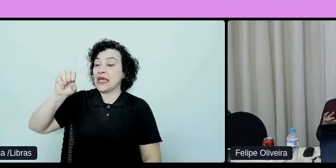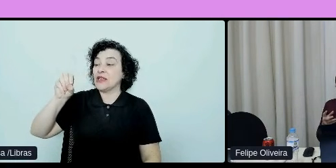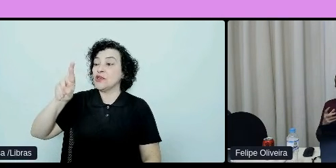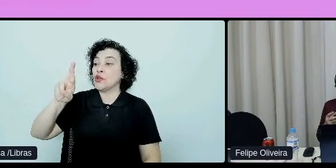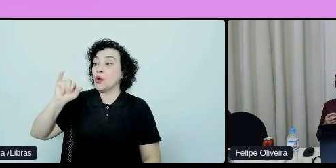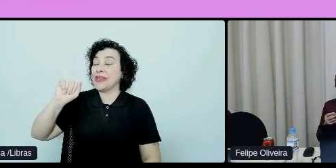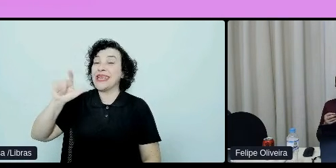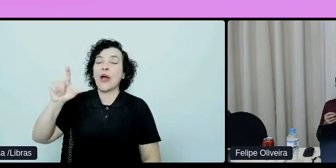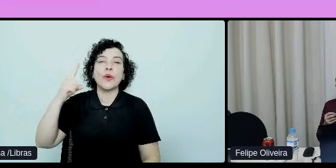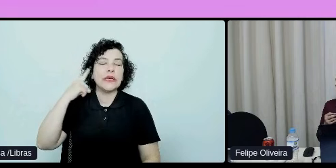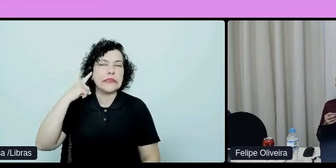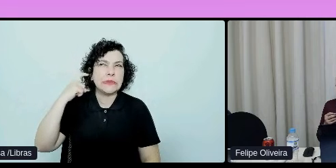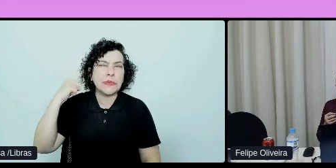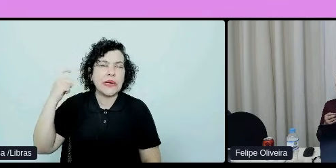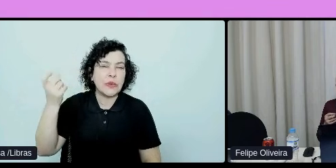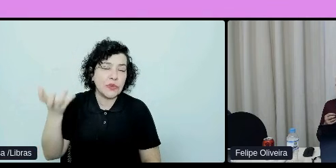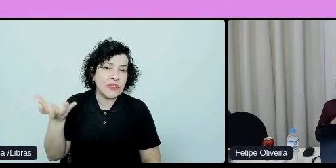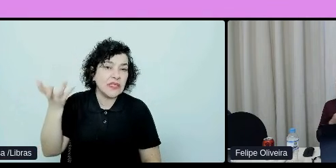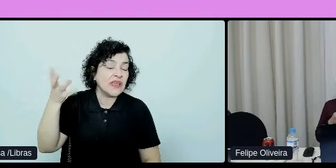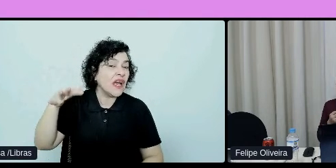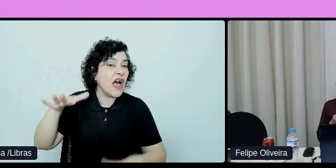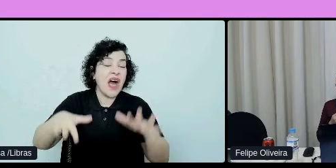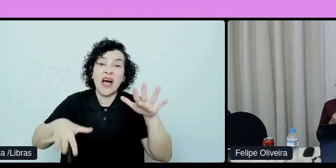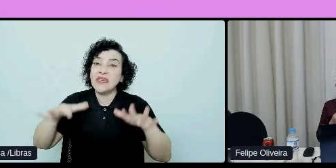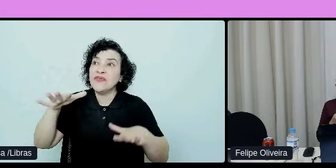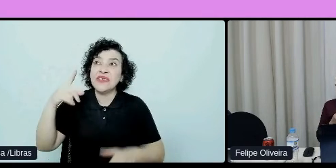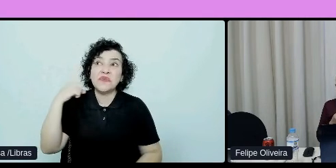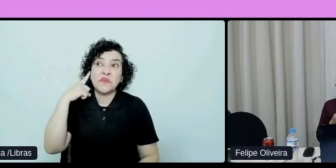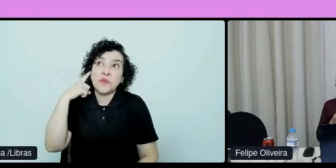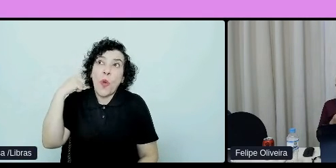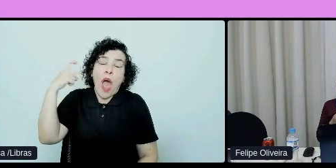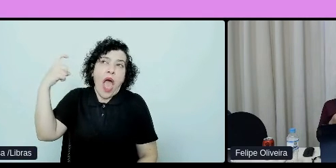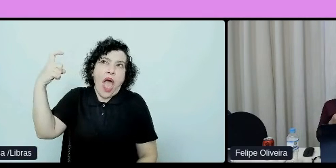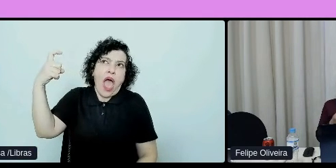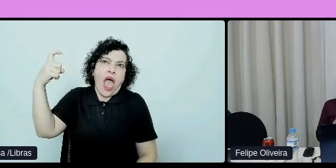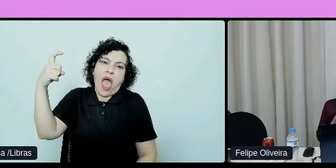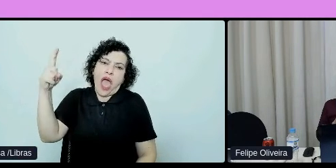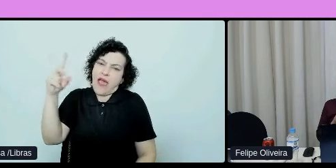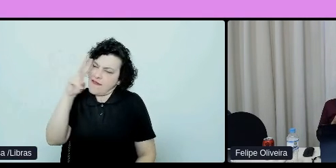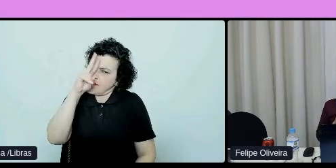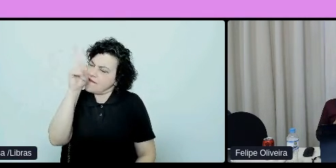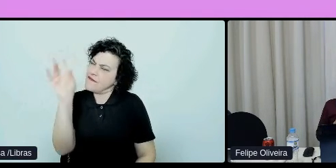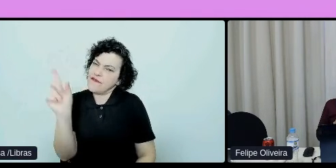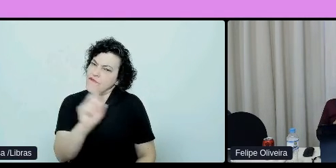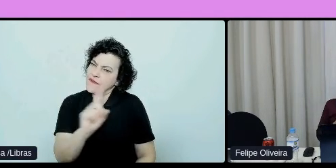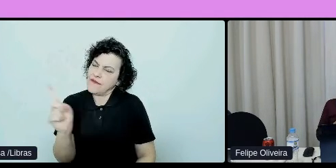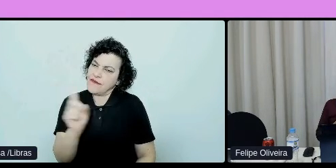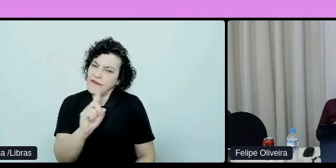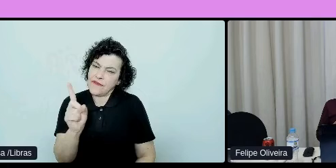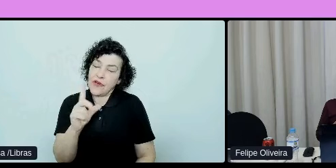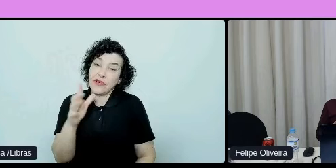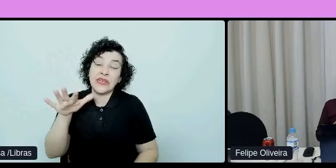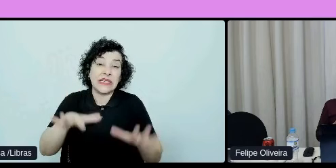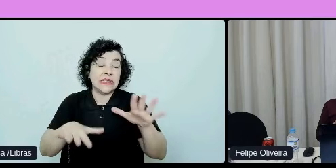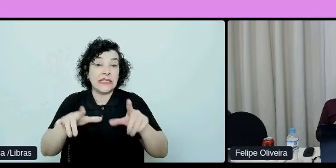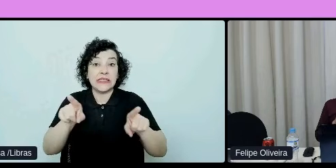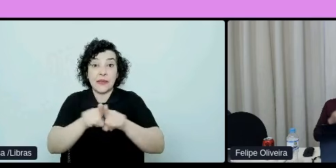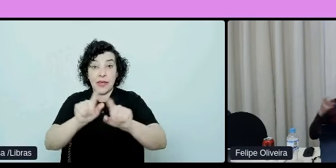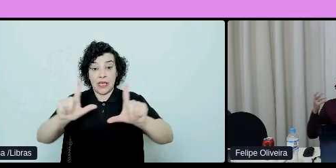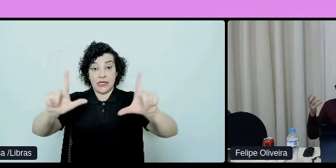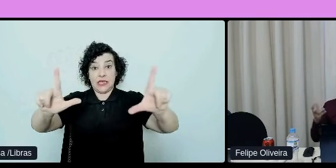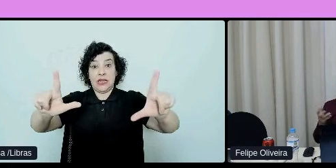muitas vezes os sons não precisam ser altos para a gente, né? Às vezes os sons não são altos para a gente. Às vezes a claridade da TV,